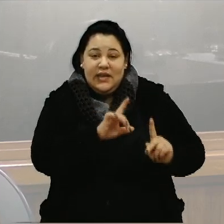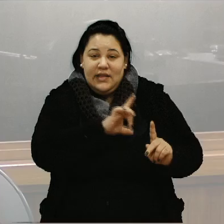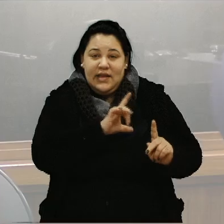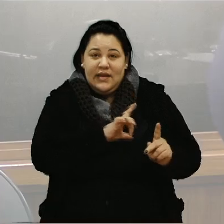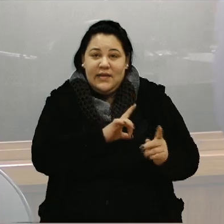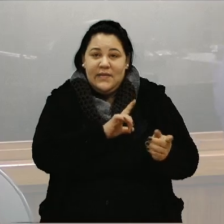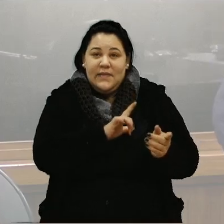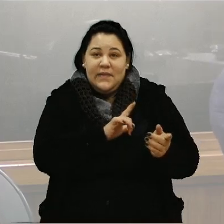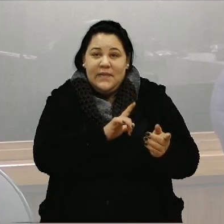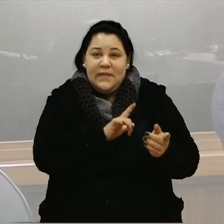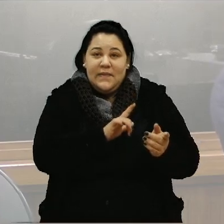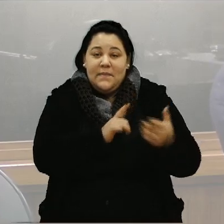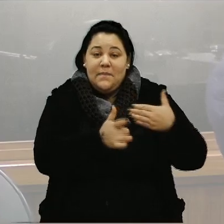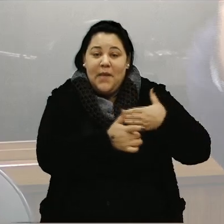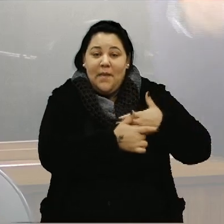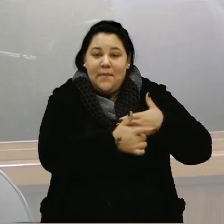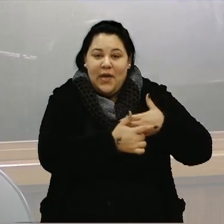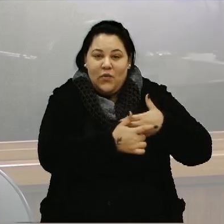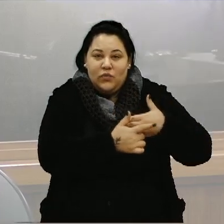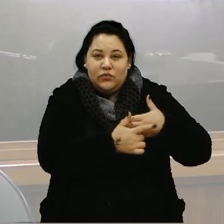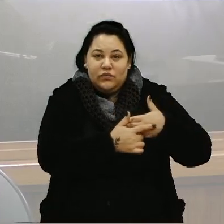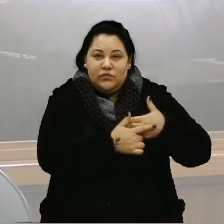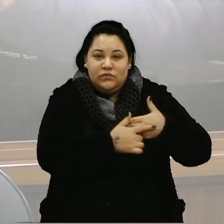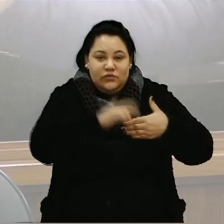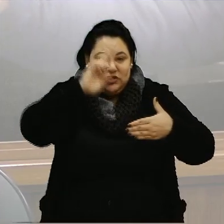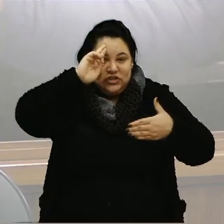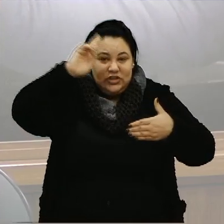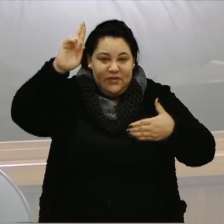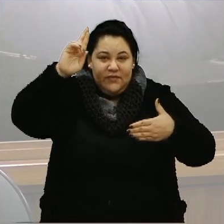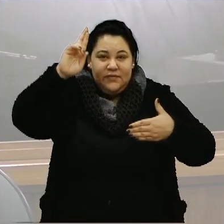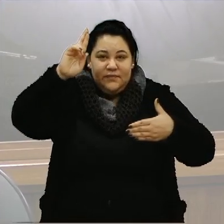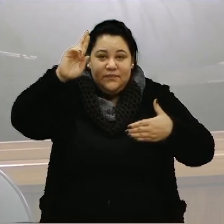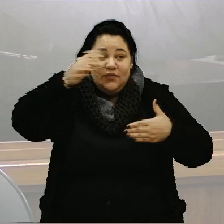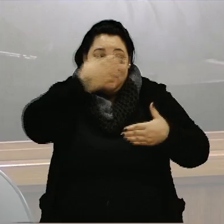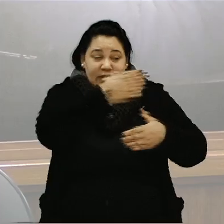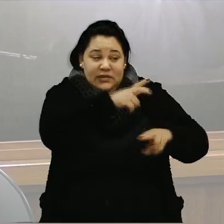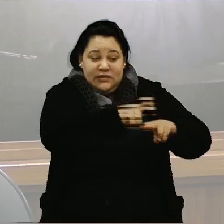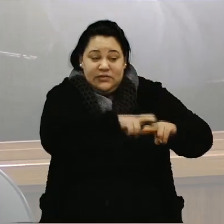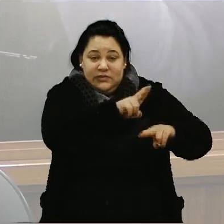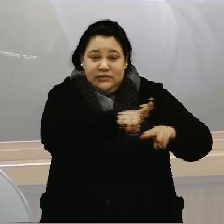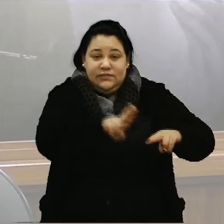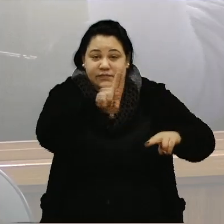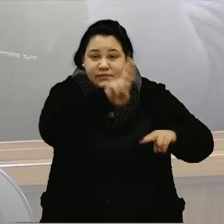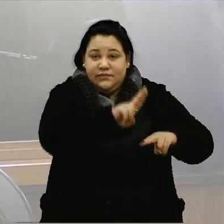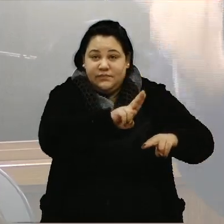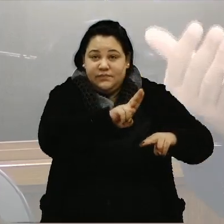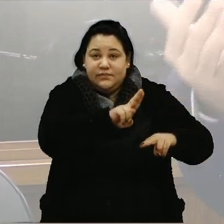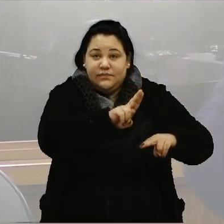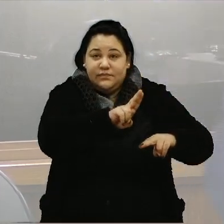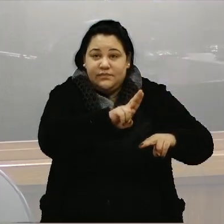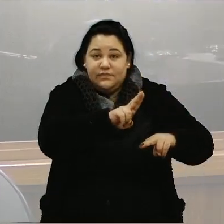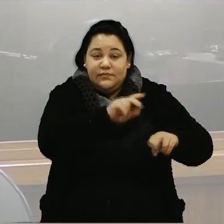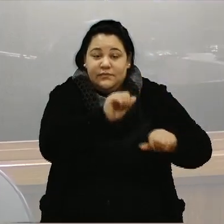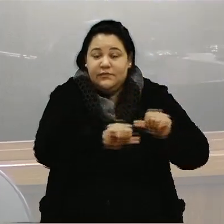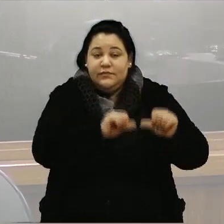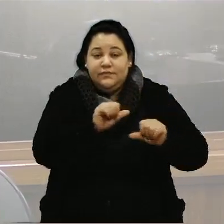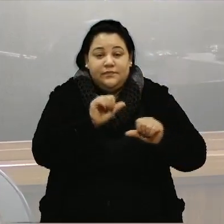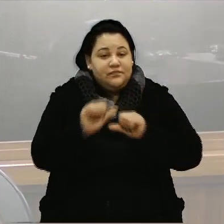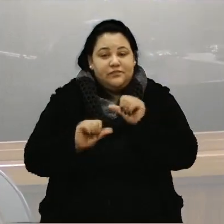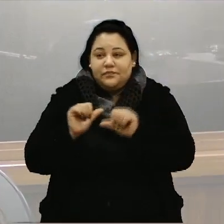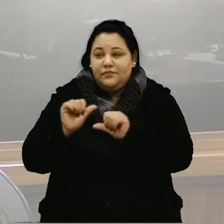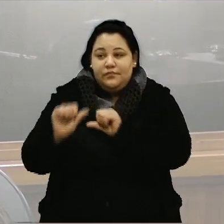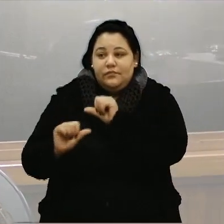de direção, e essa cadeira aí é ocupada, e nas legislaturas vai se modificando ano após